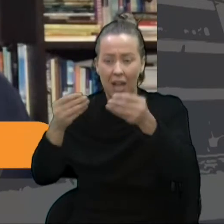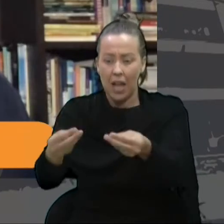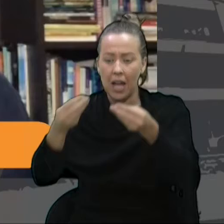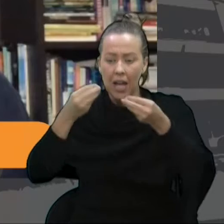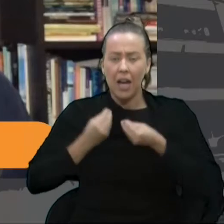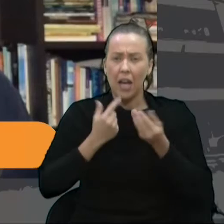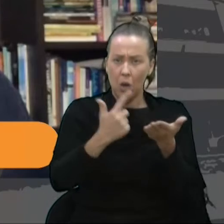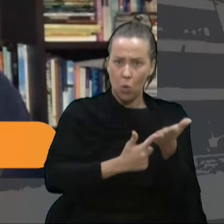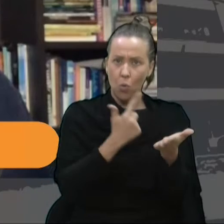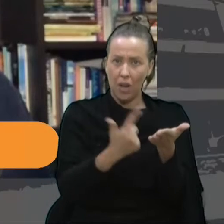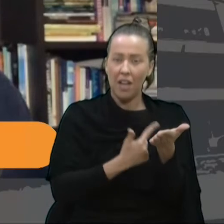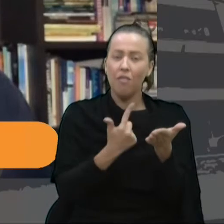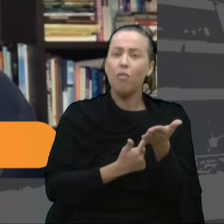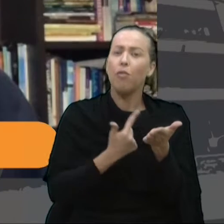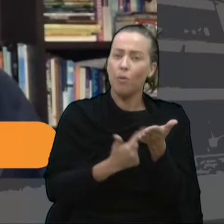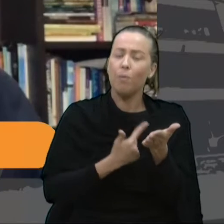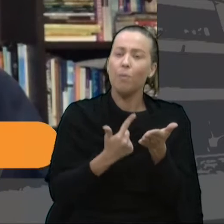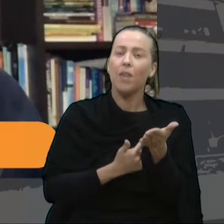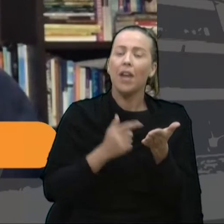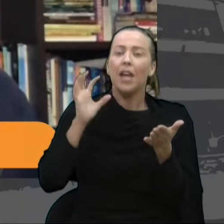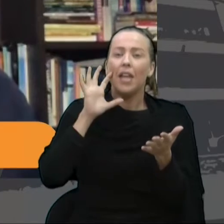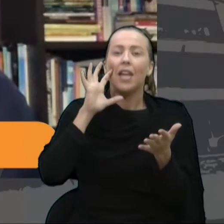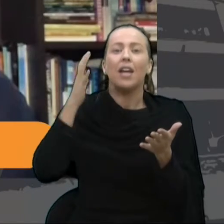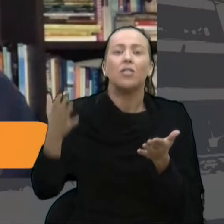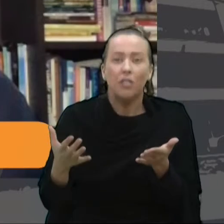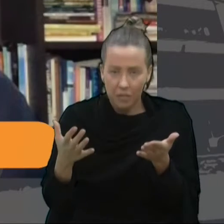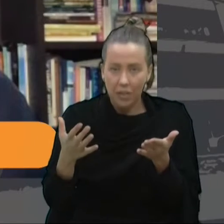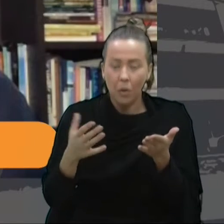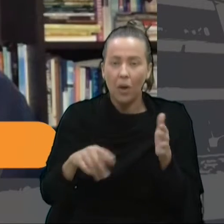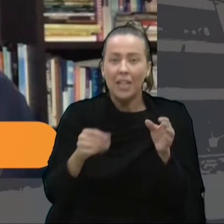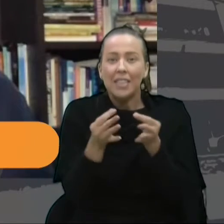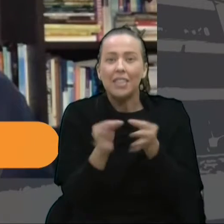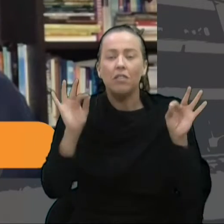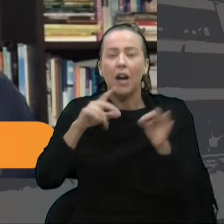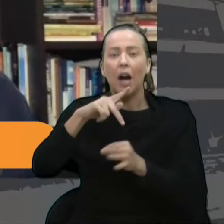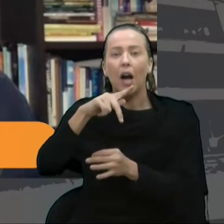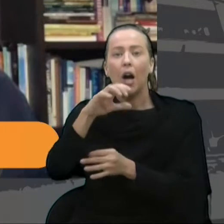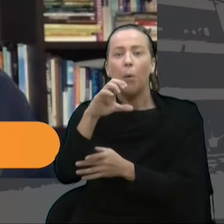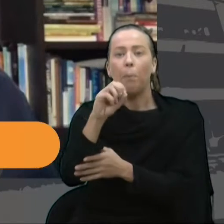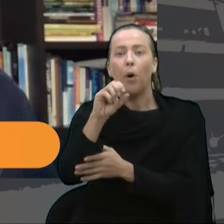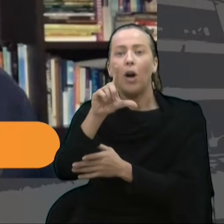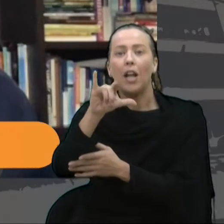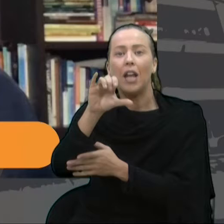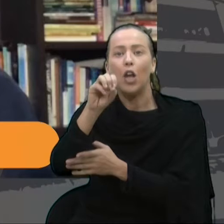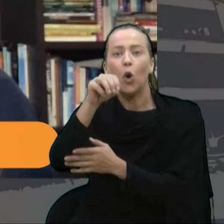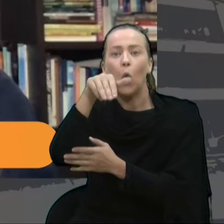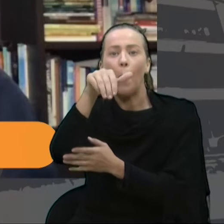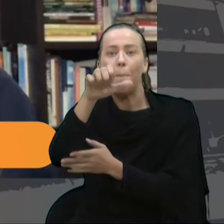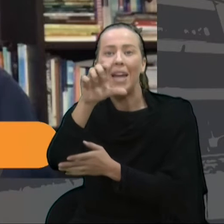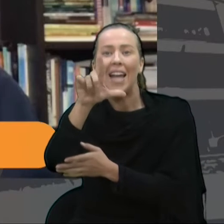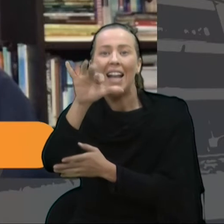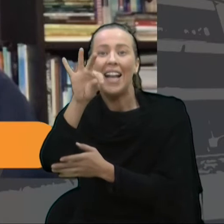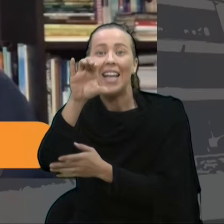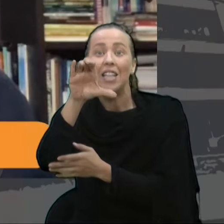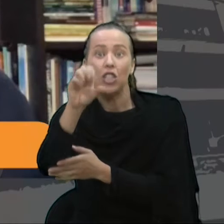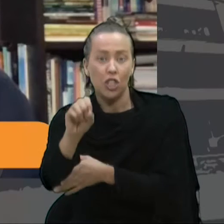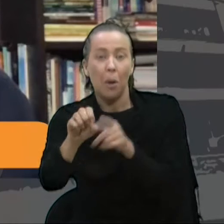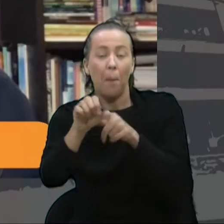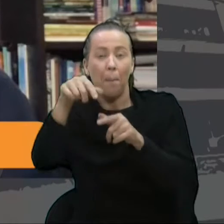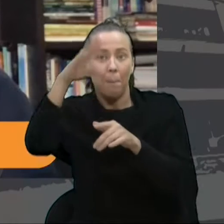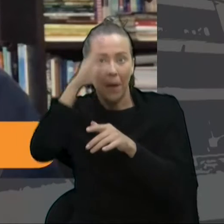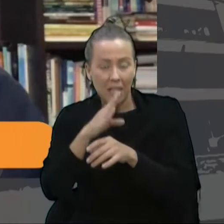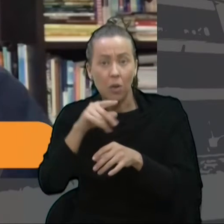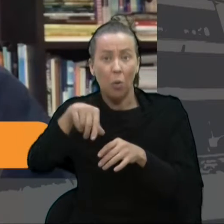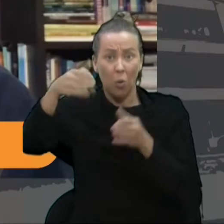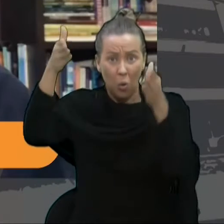sujeito que resolveu a poliomielite no Brasil. Sim. E esse sujeito hoje tem quase 90 anos, né?